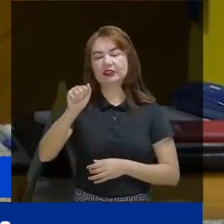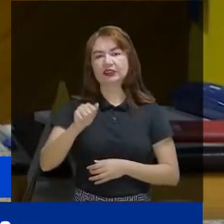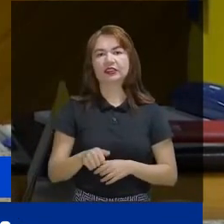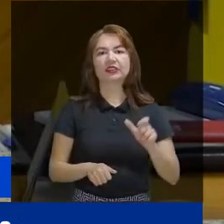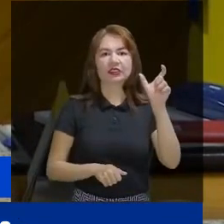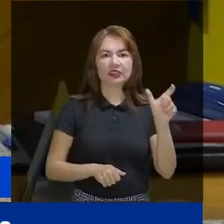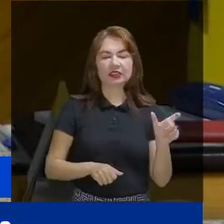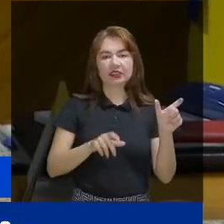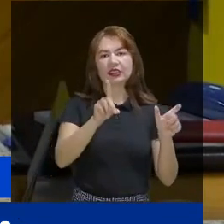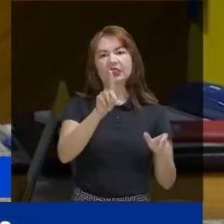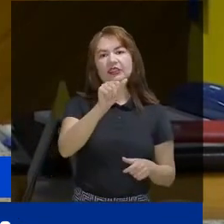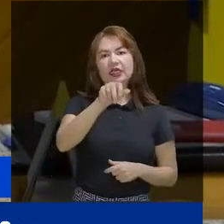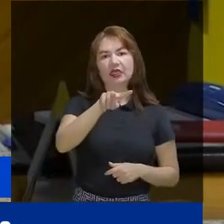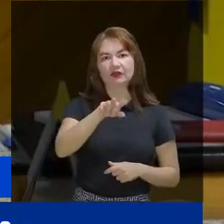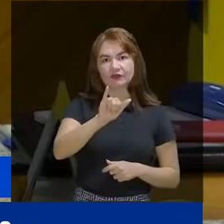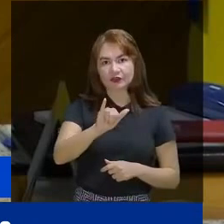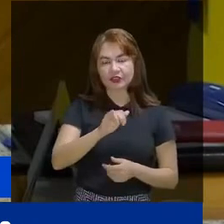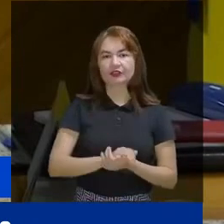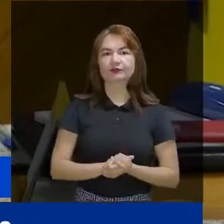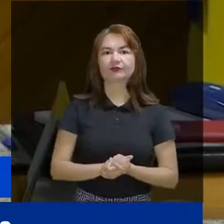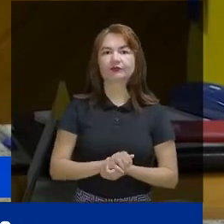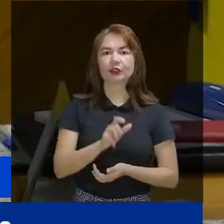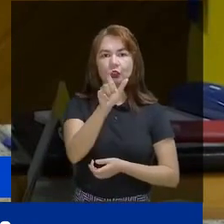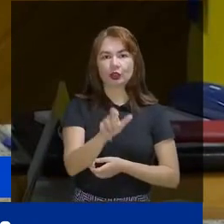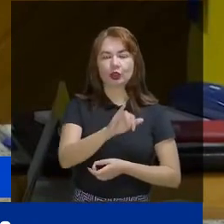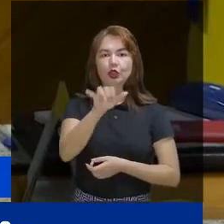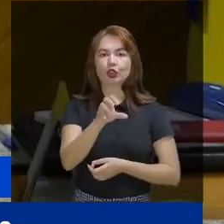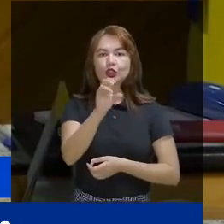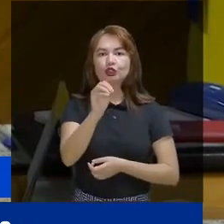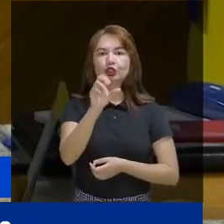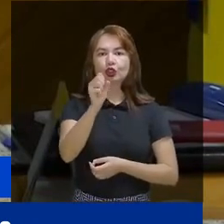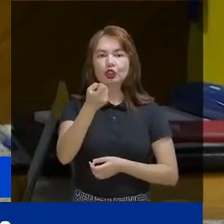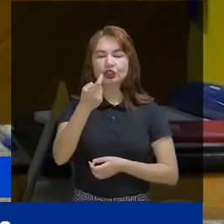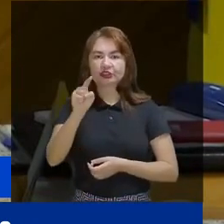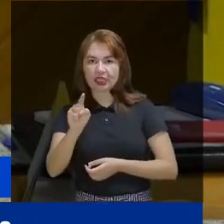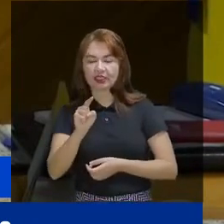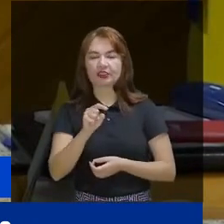Alcolumbe Tobelém, José Samuel Alcolumbe Tobelém,